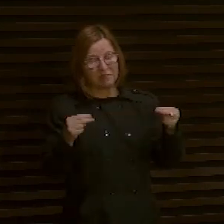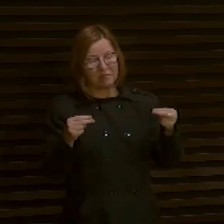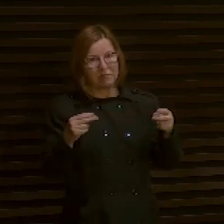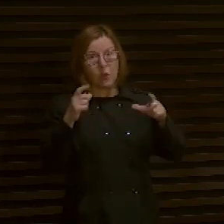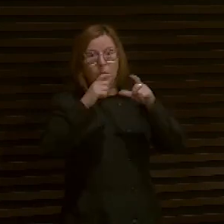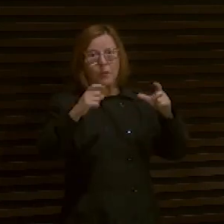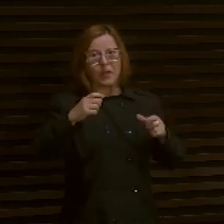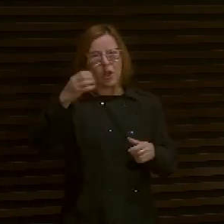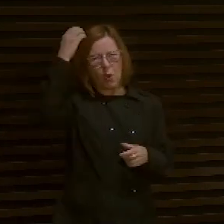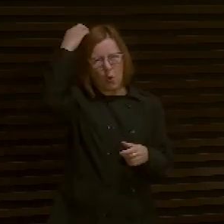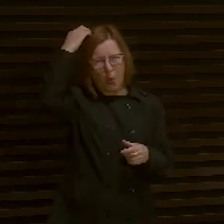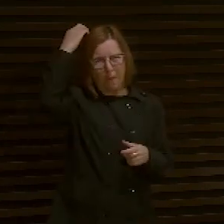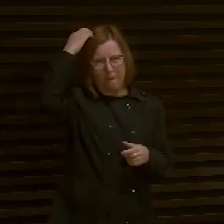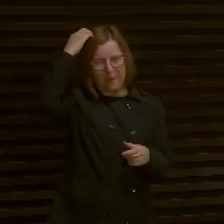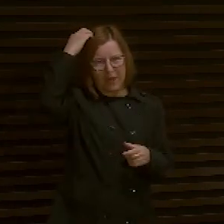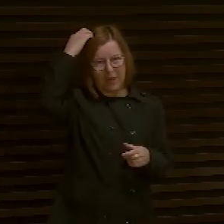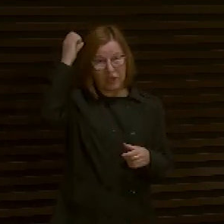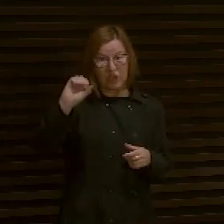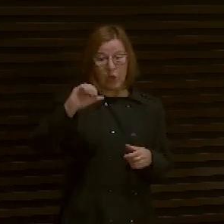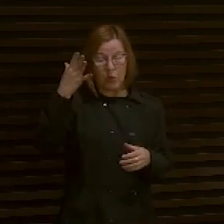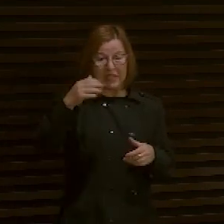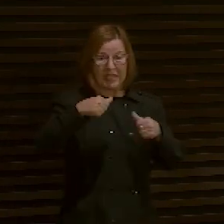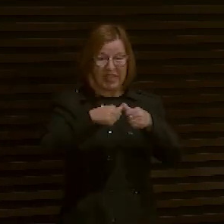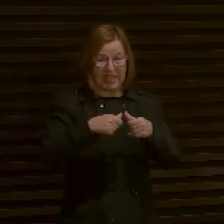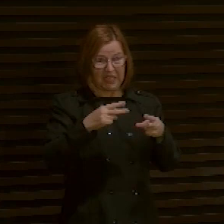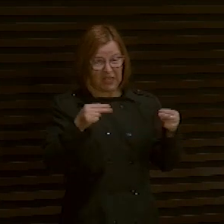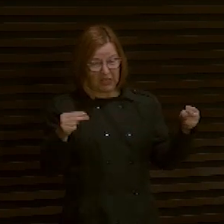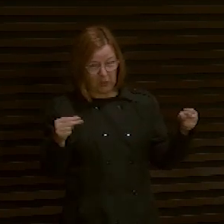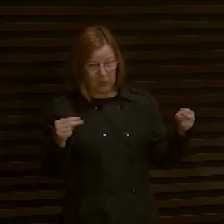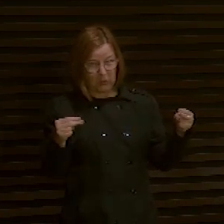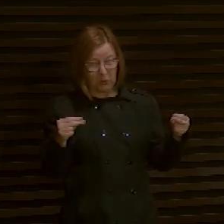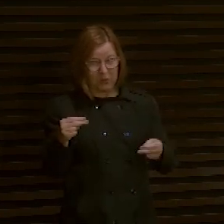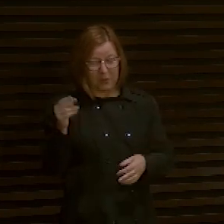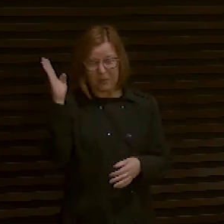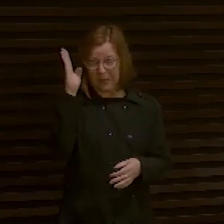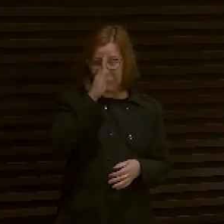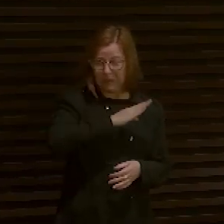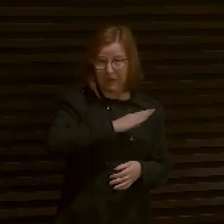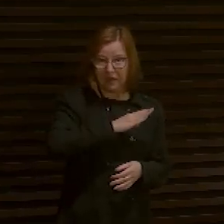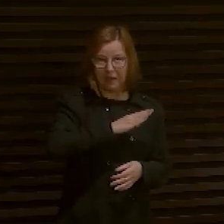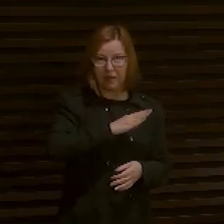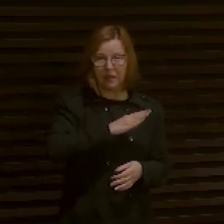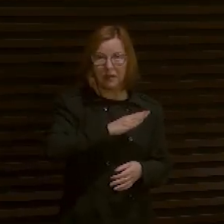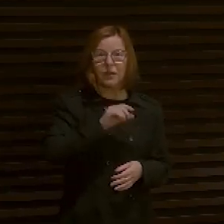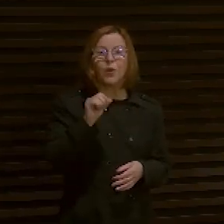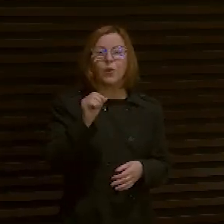culpado de estar acontecendo essa situação aterrorizante aqui, nessa cidade, se chama